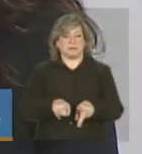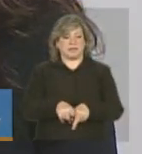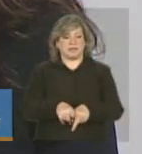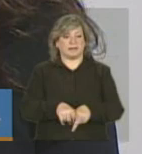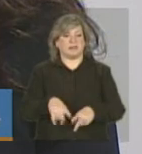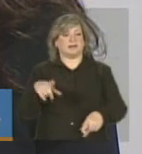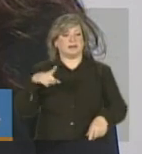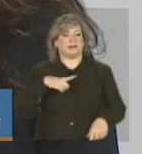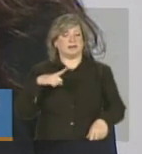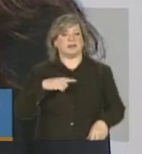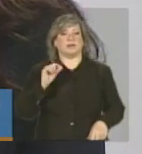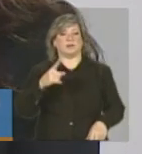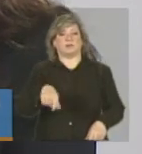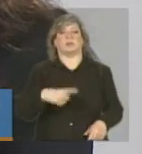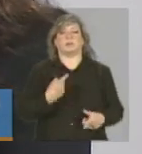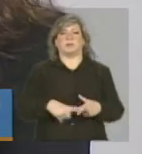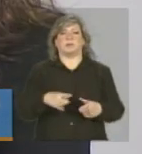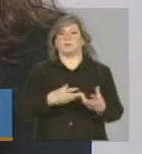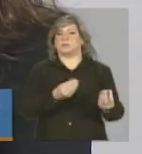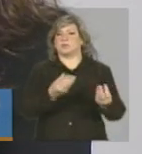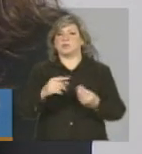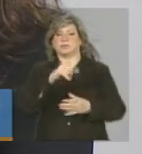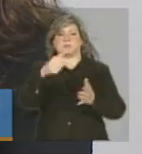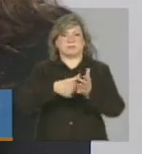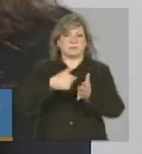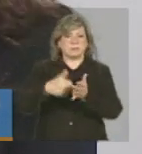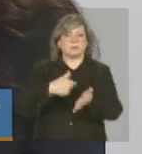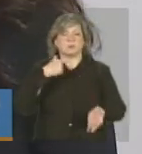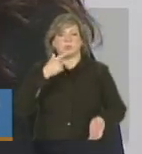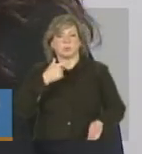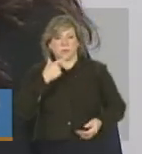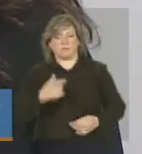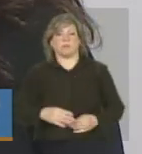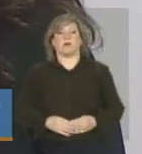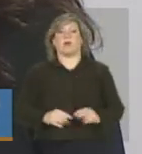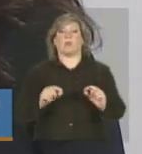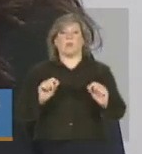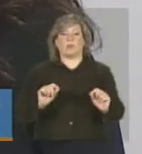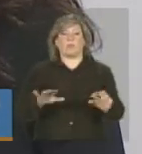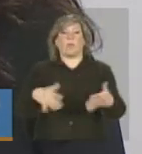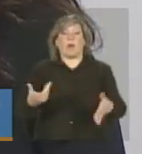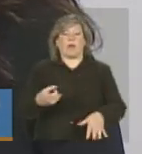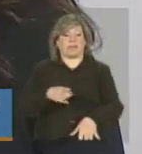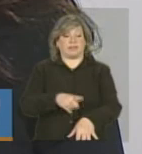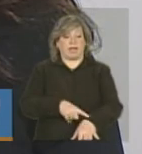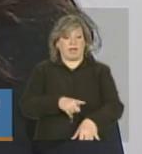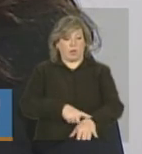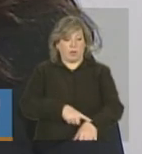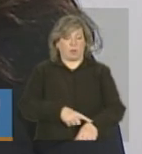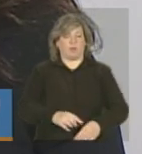sido questão de muitas Dúvidas? perguntas e dúvidas, é que na hora que